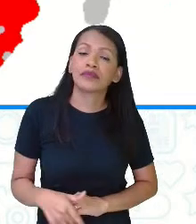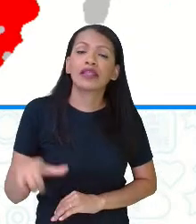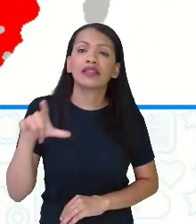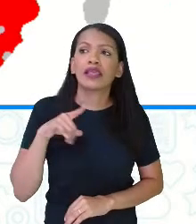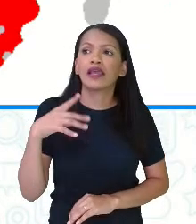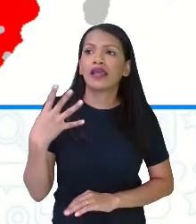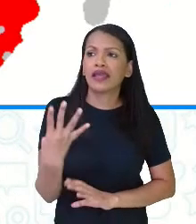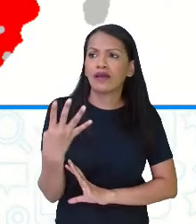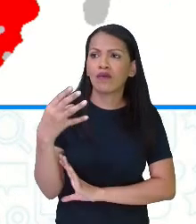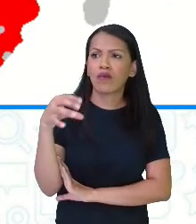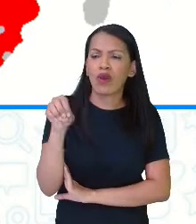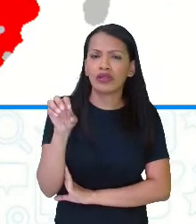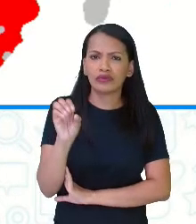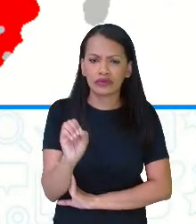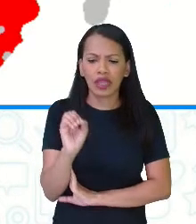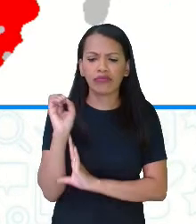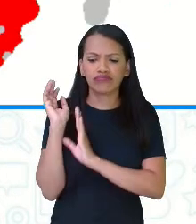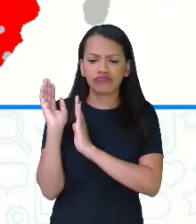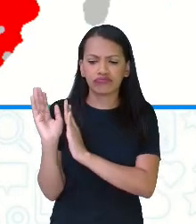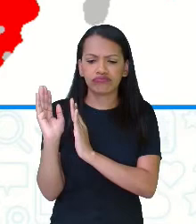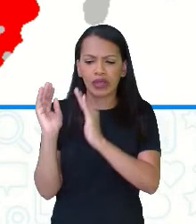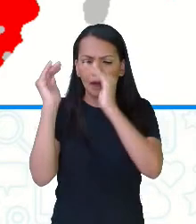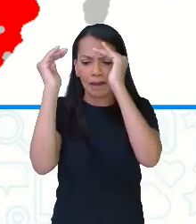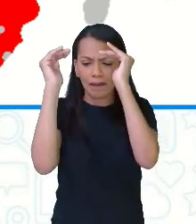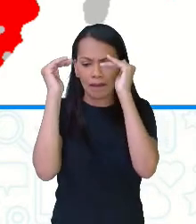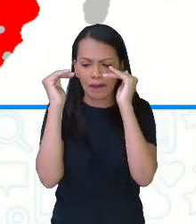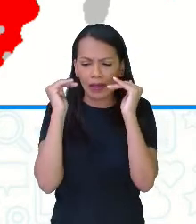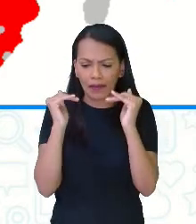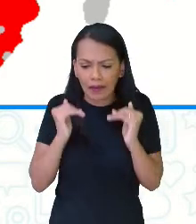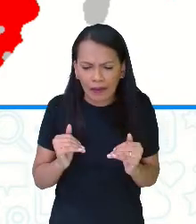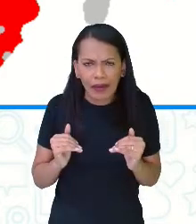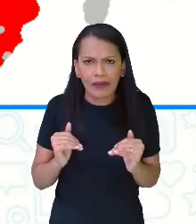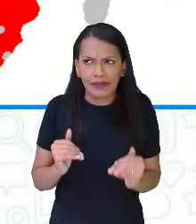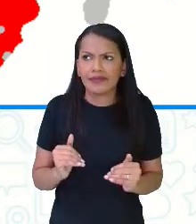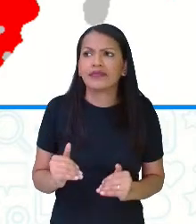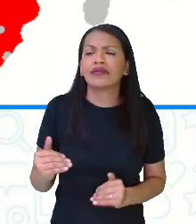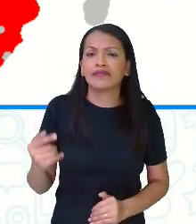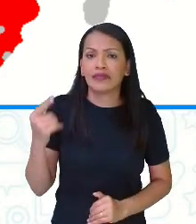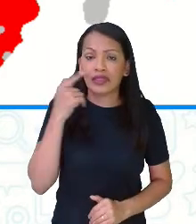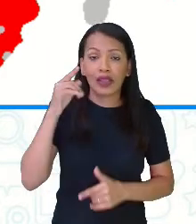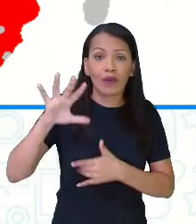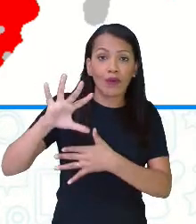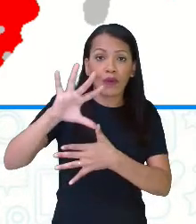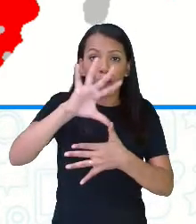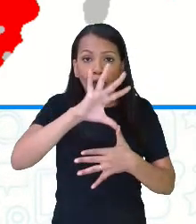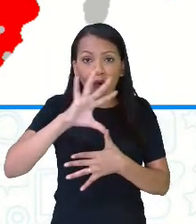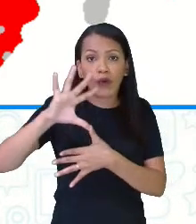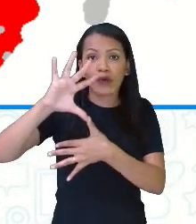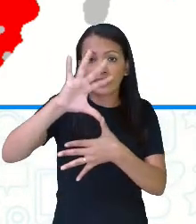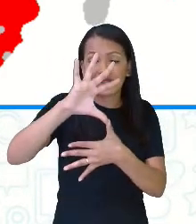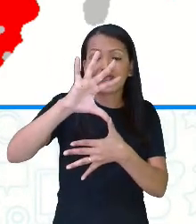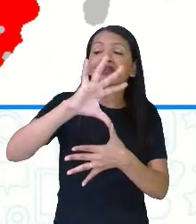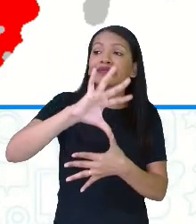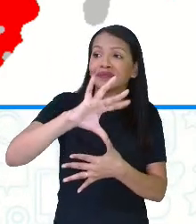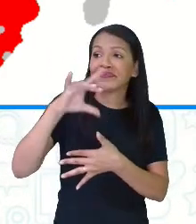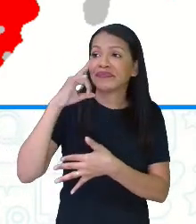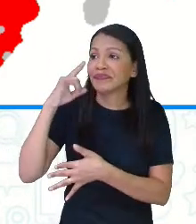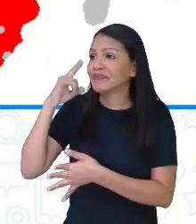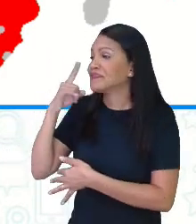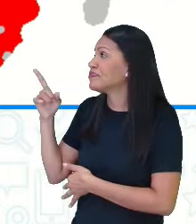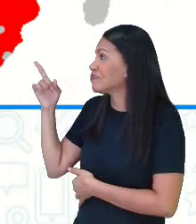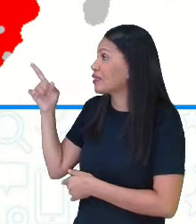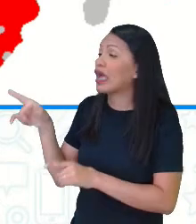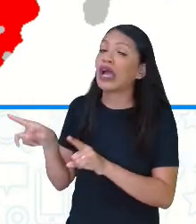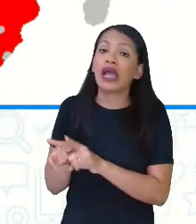400 subgrupos étnicos diferentes. Então, olha só, aqui a gente tem o continente africano, aqui também, ó, essa ilha aqui